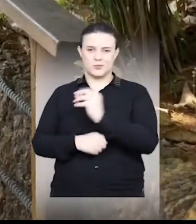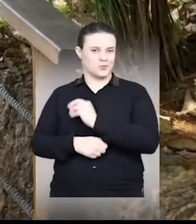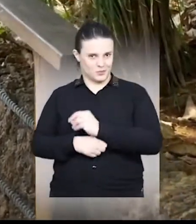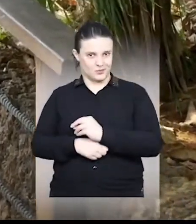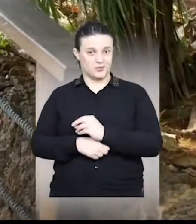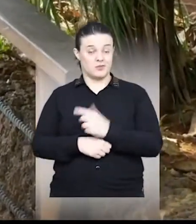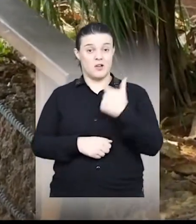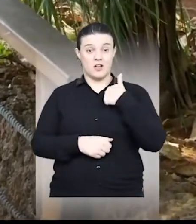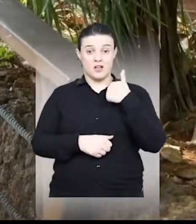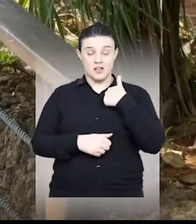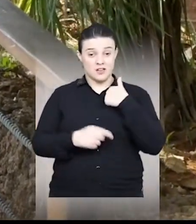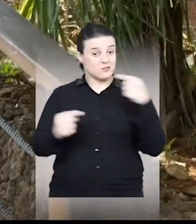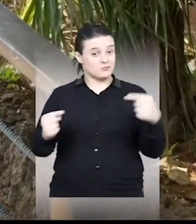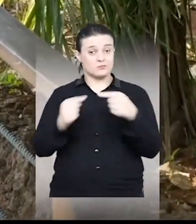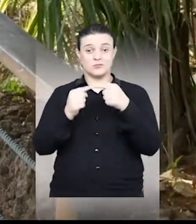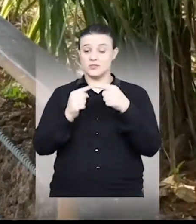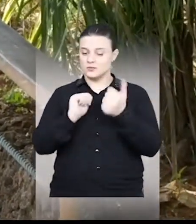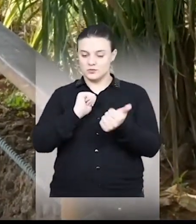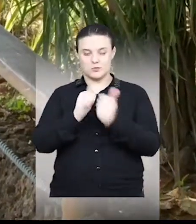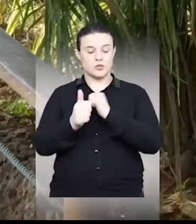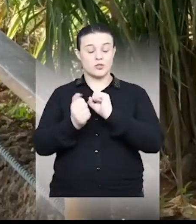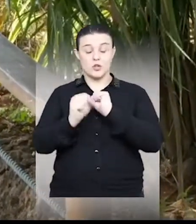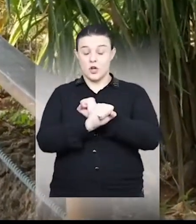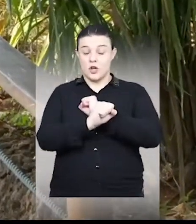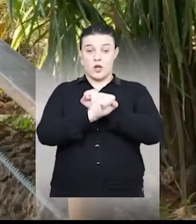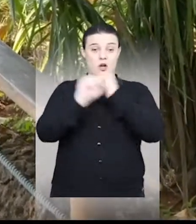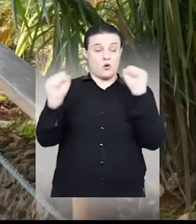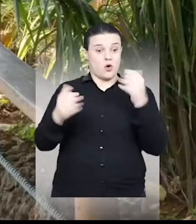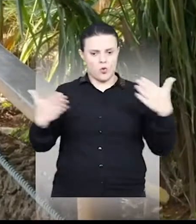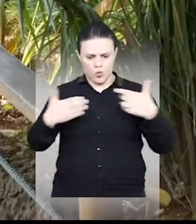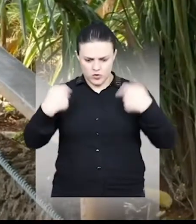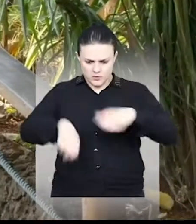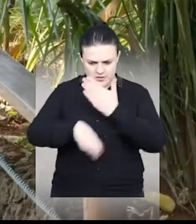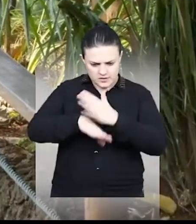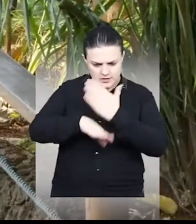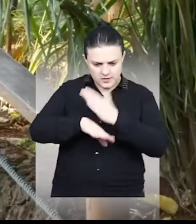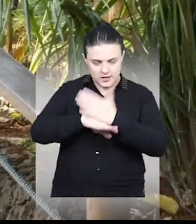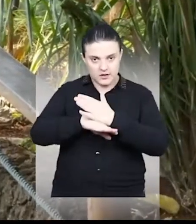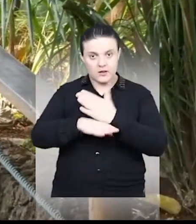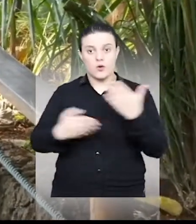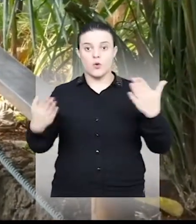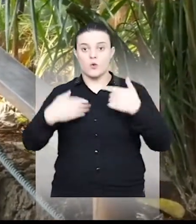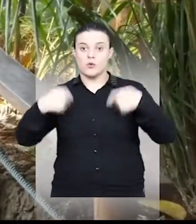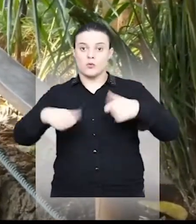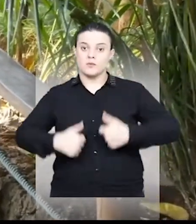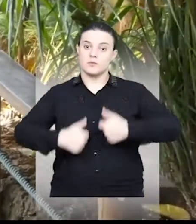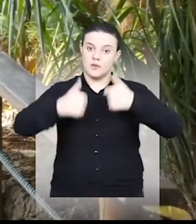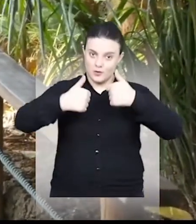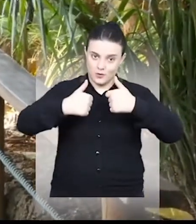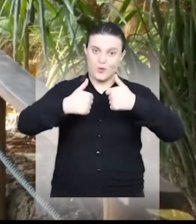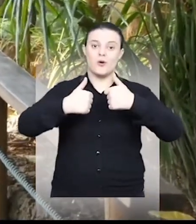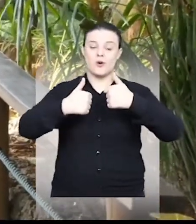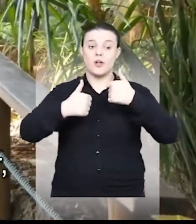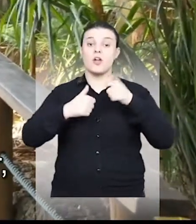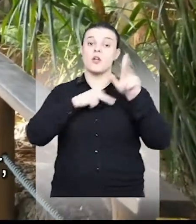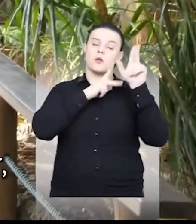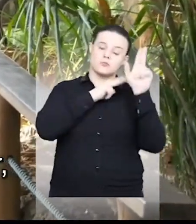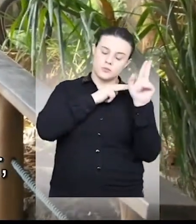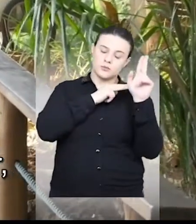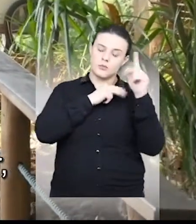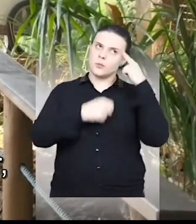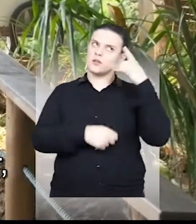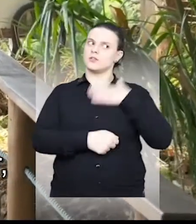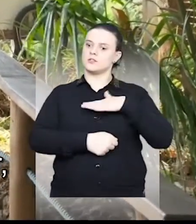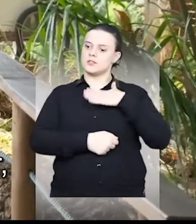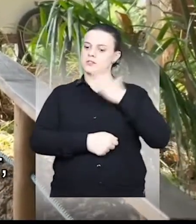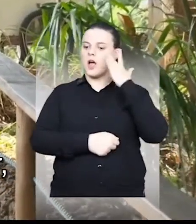Tudo. Eu me baseio no esporte. Eu acordo, eu já penso, hoje eu tenho que treinar. Hoje eu tenho que ficar melhor. Eu vou dormir, eu